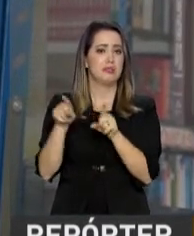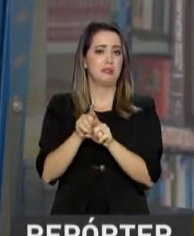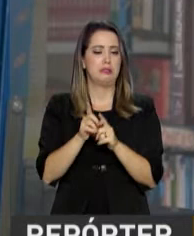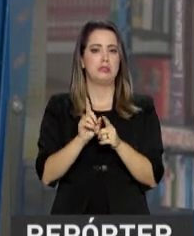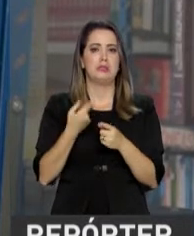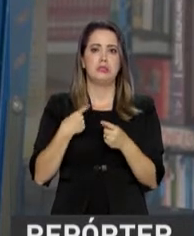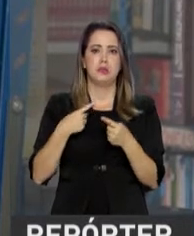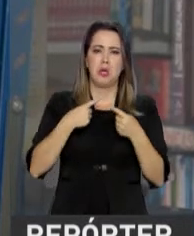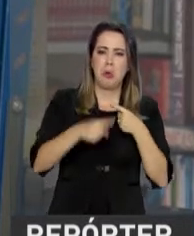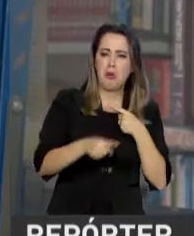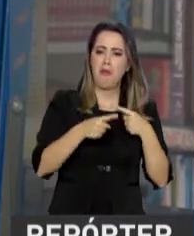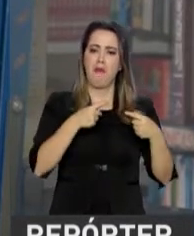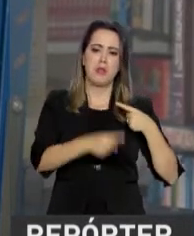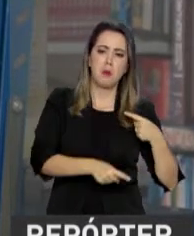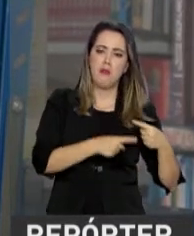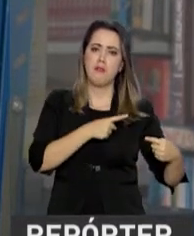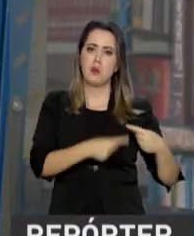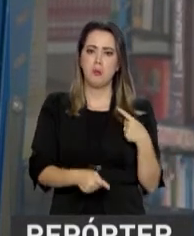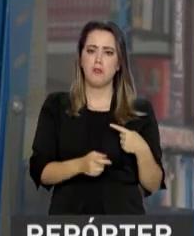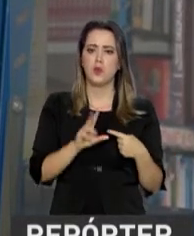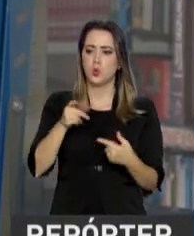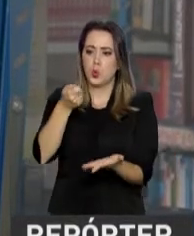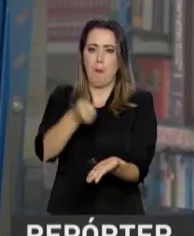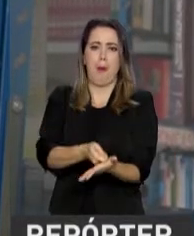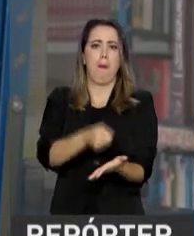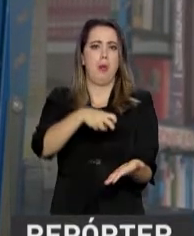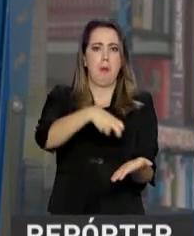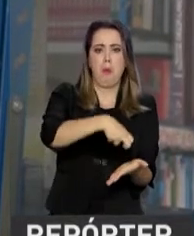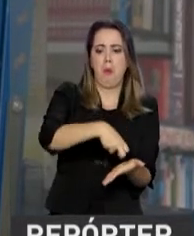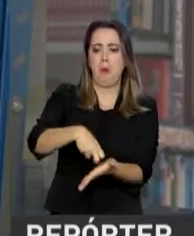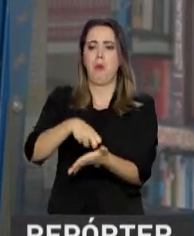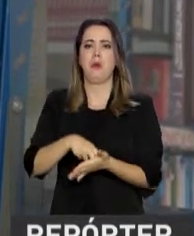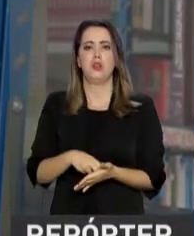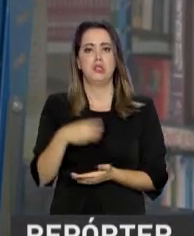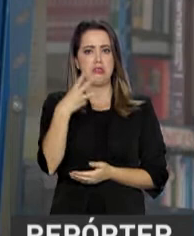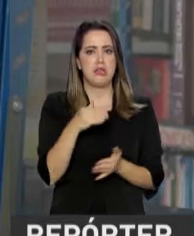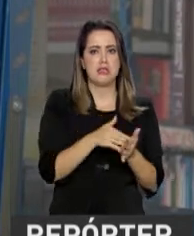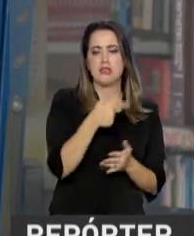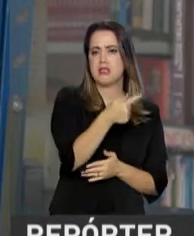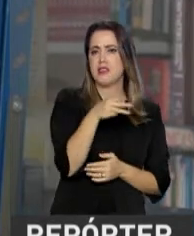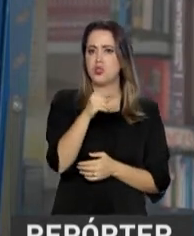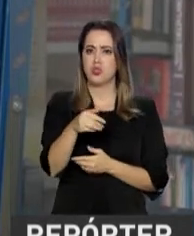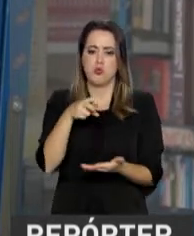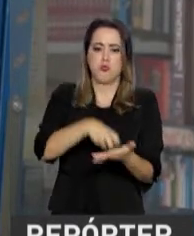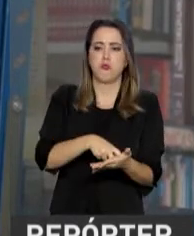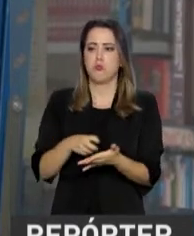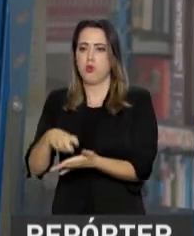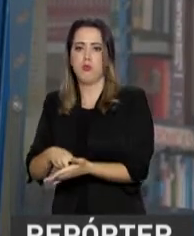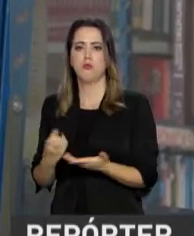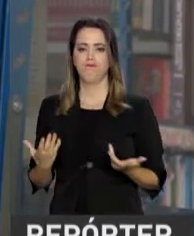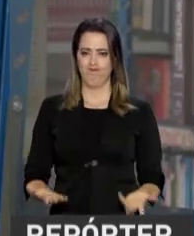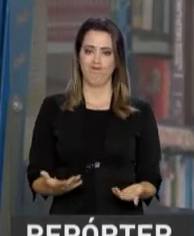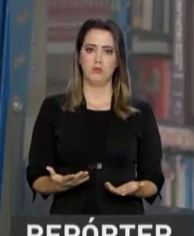olhar muito positivo onde tudo é resolvido na base da suspensão de três a sete dias e uma escola também em que